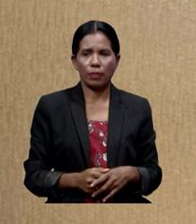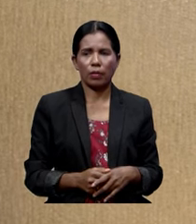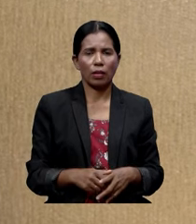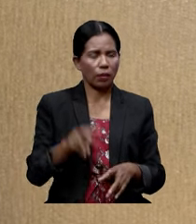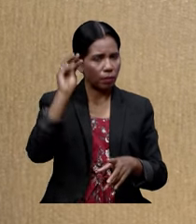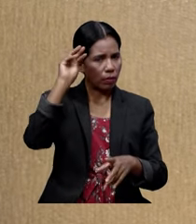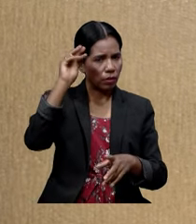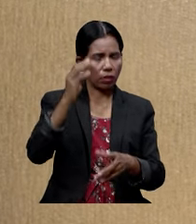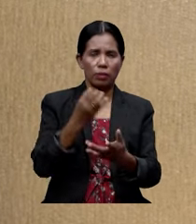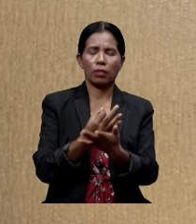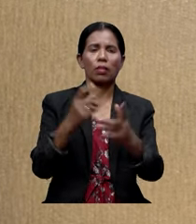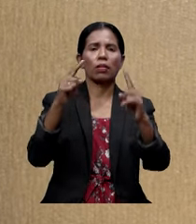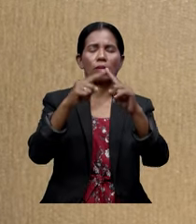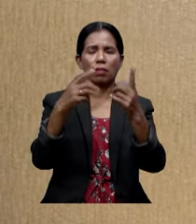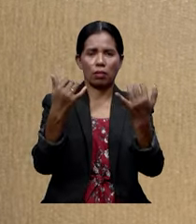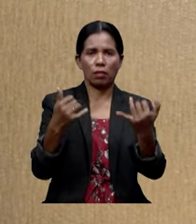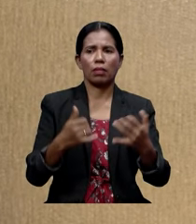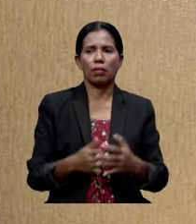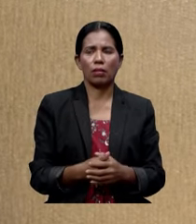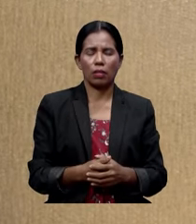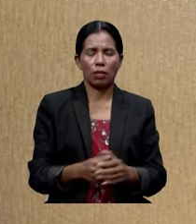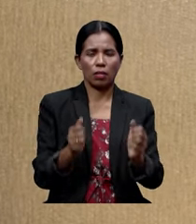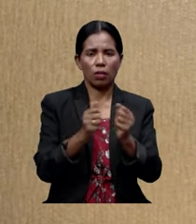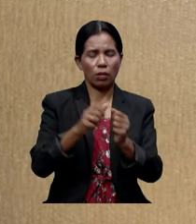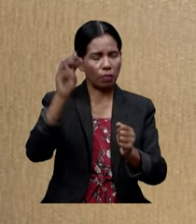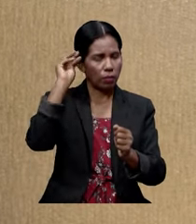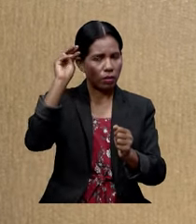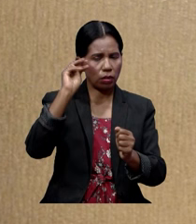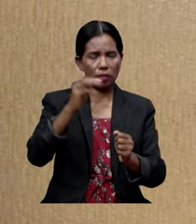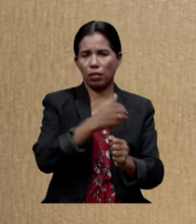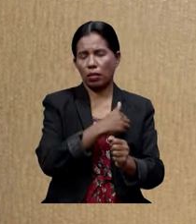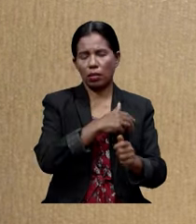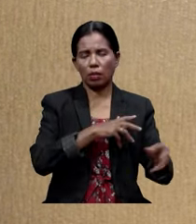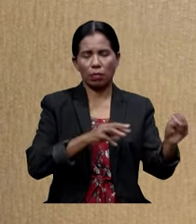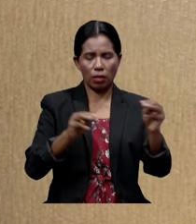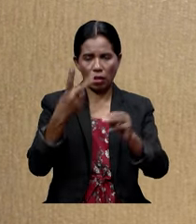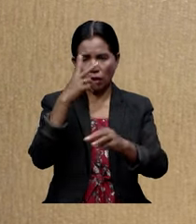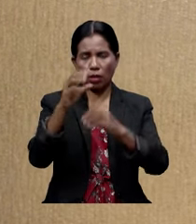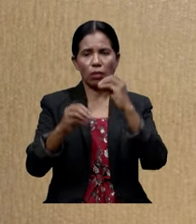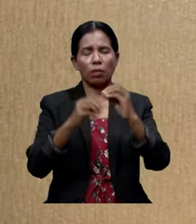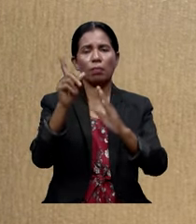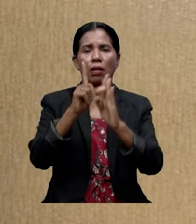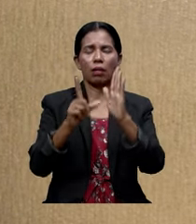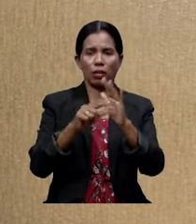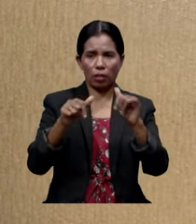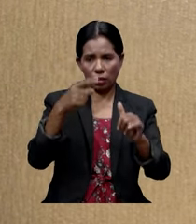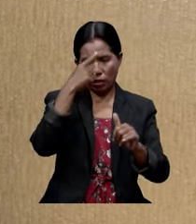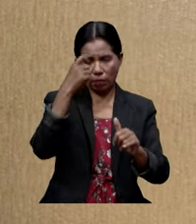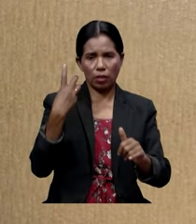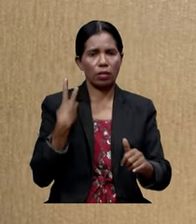Ministério de Finanças, to agora, o ministério competente será que boca ambaida né. Também aí será o